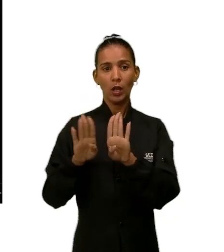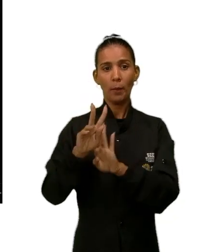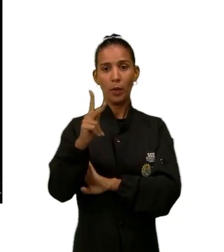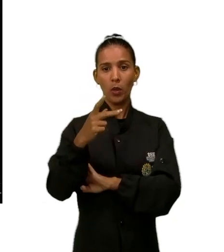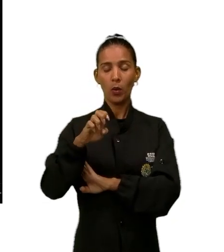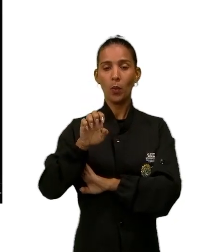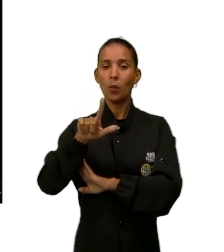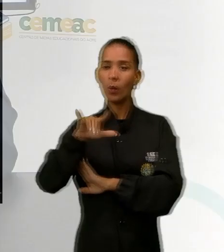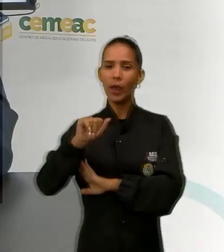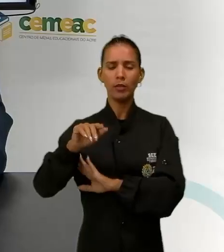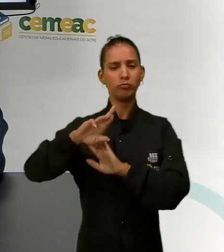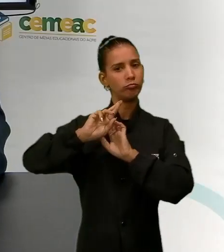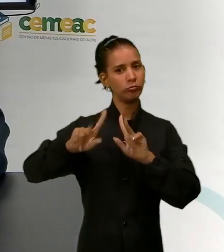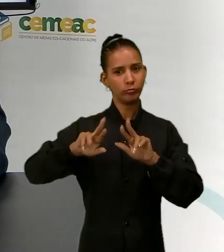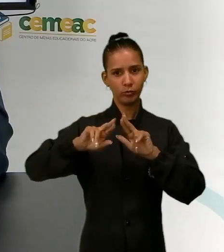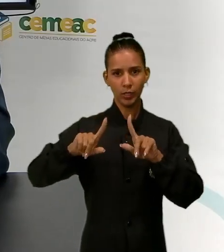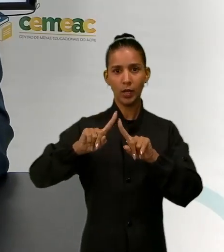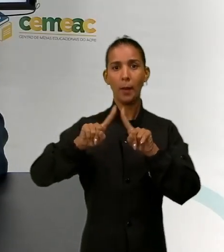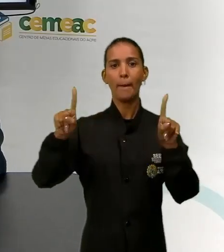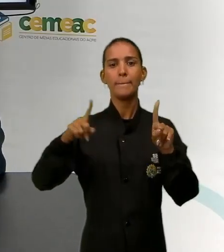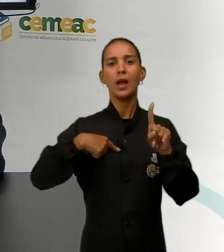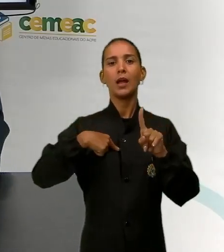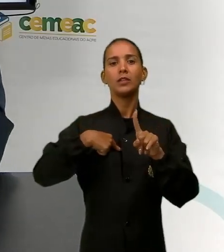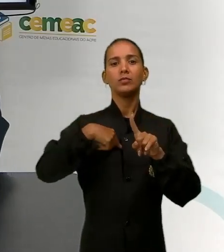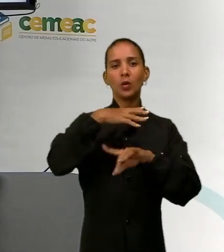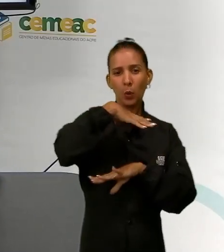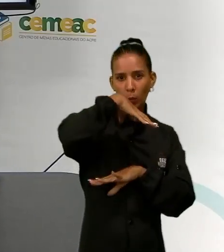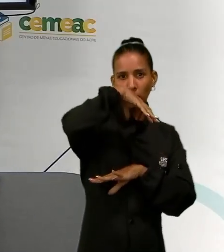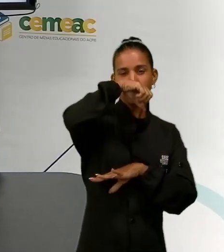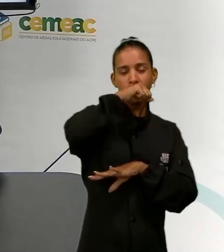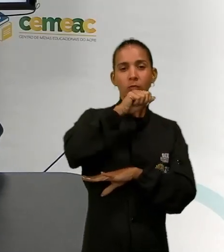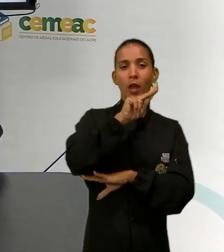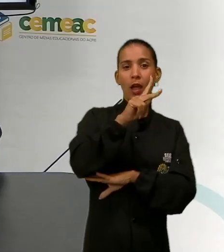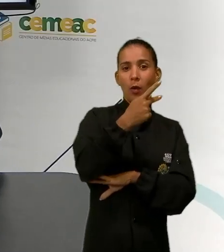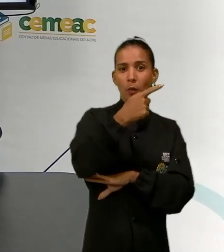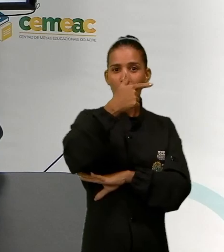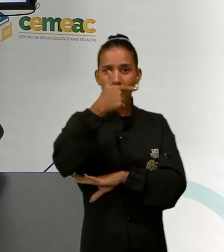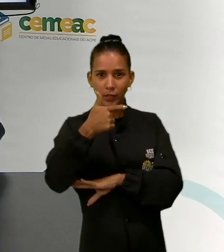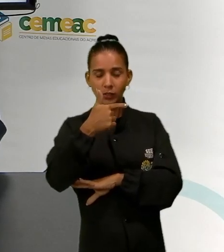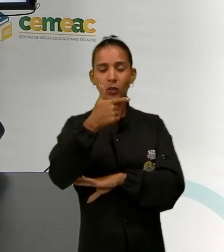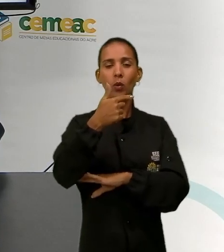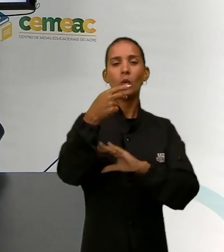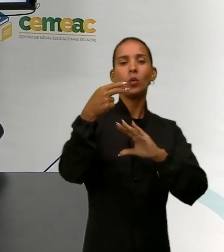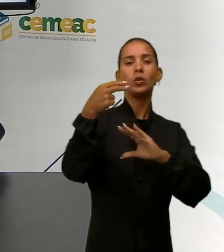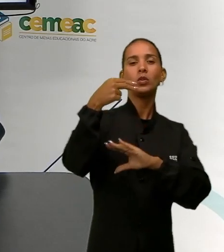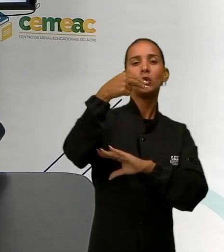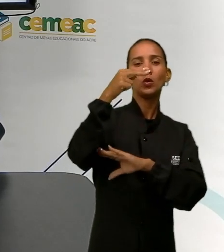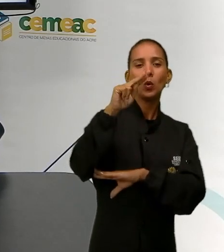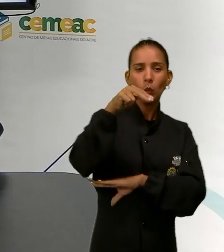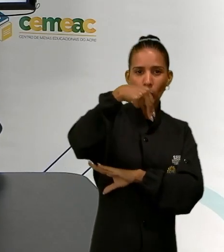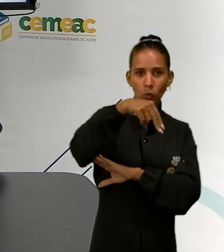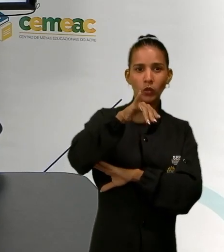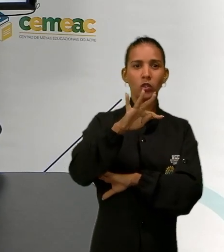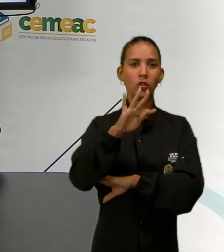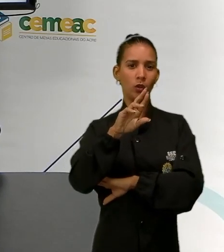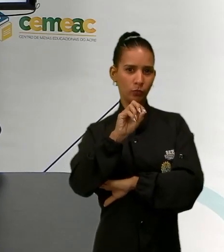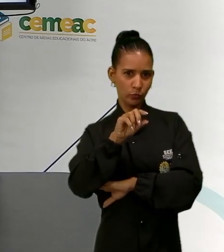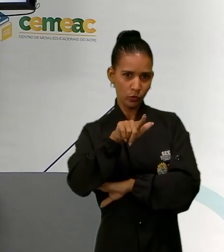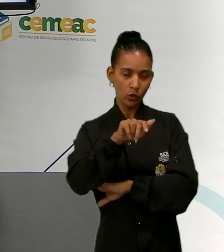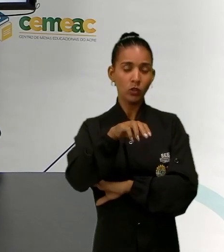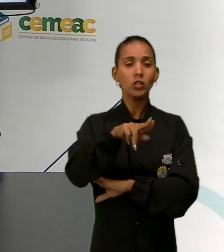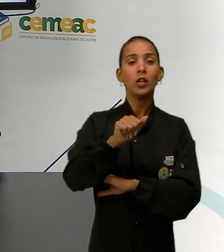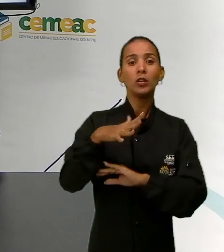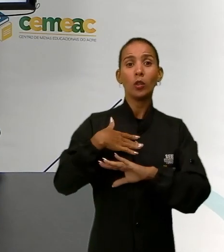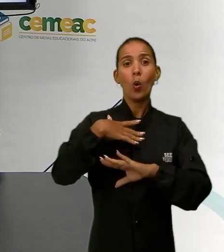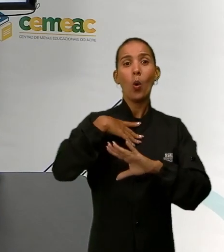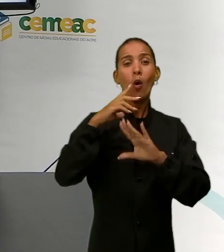nosso corpo, o carbono ali do nosso corpo, o hidrogênio e o nitrogênio e todos os demais elementos ali que formam